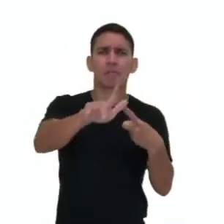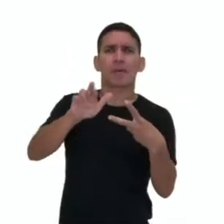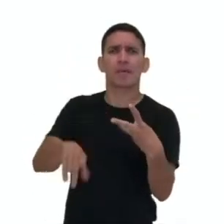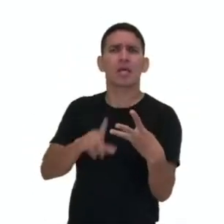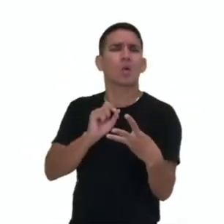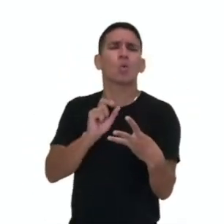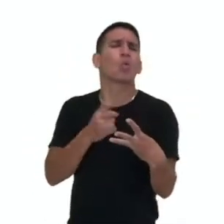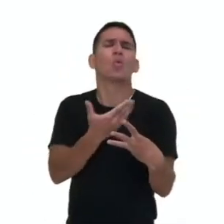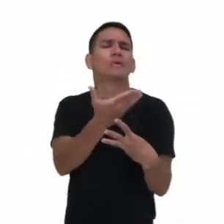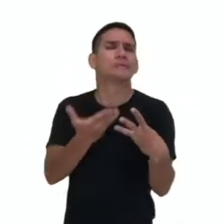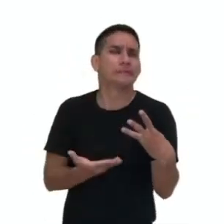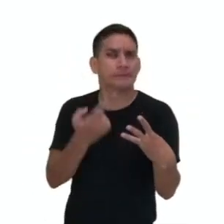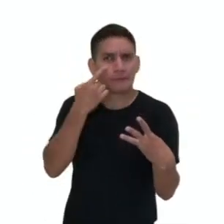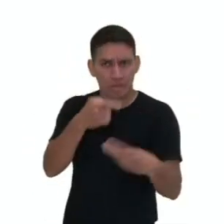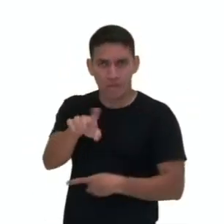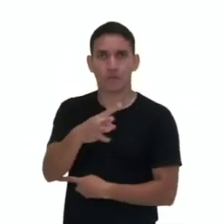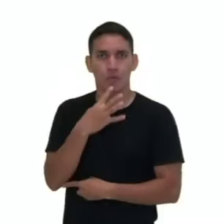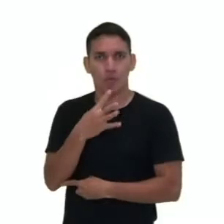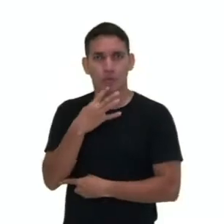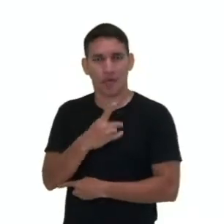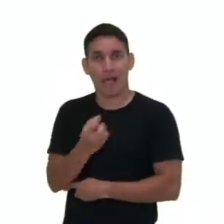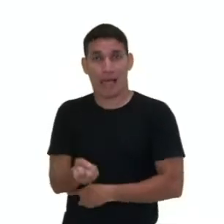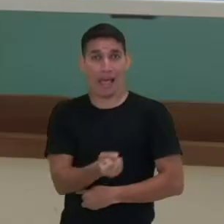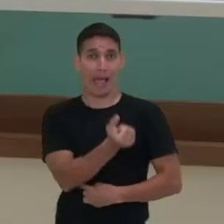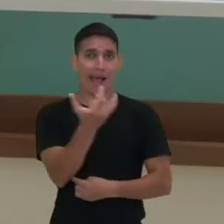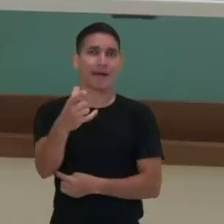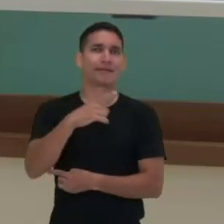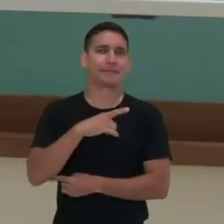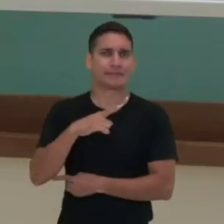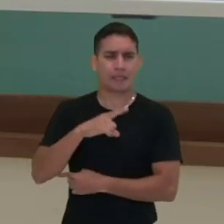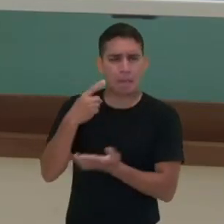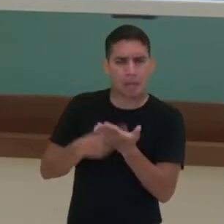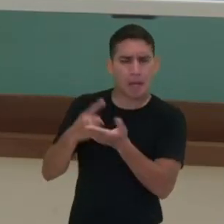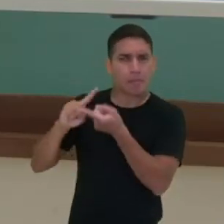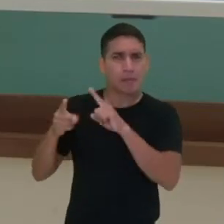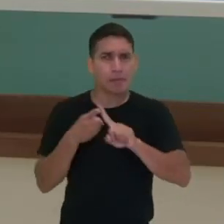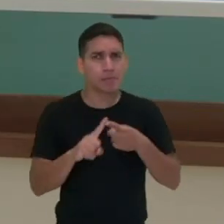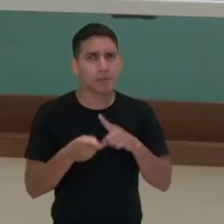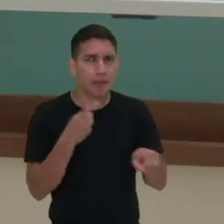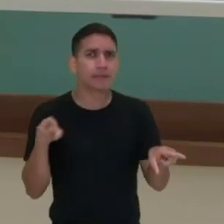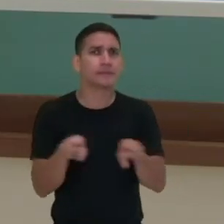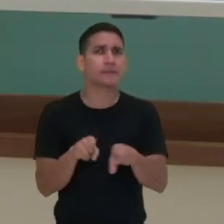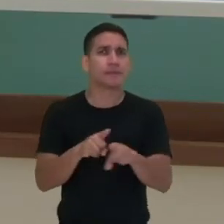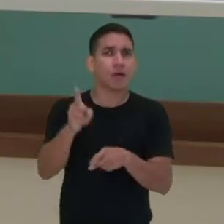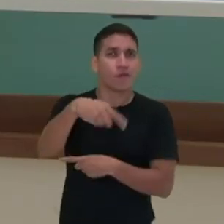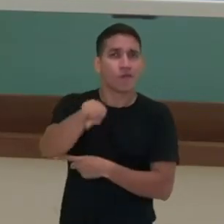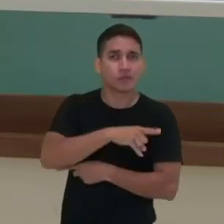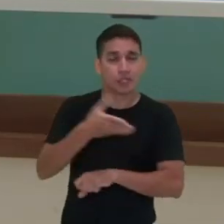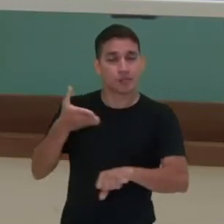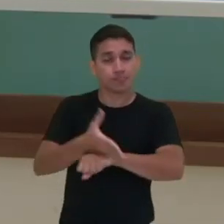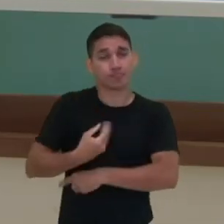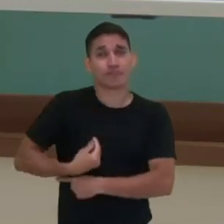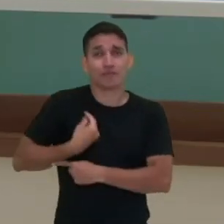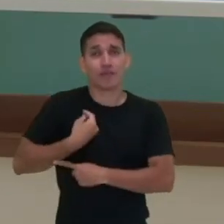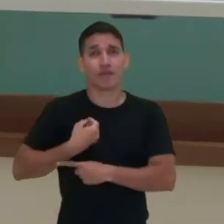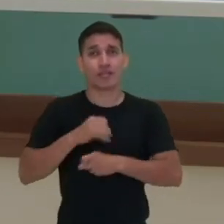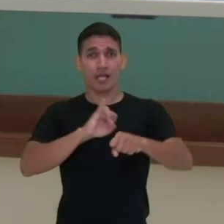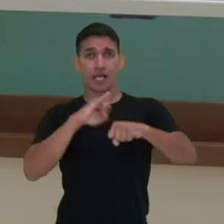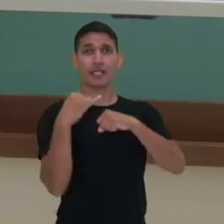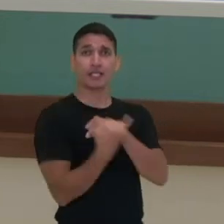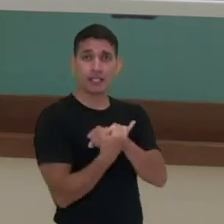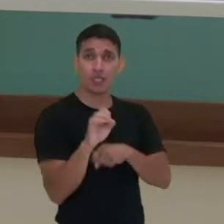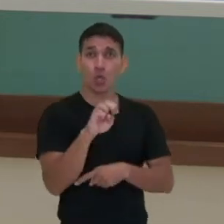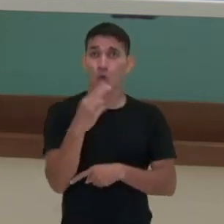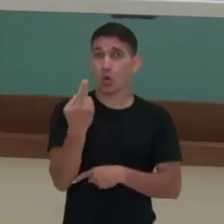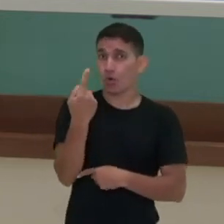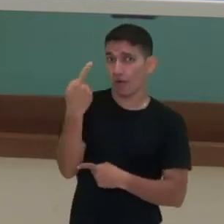do outro? Vocês conhecem algum deles? De repente você mora em uma ilha ou você mora